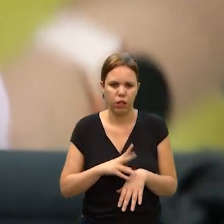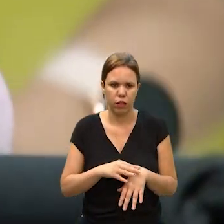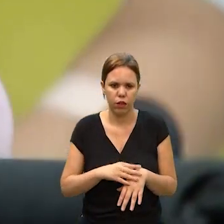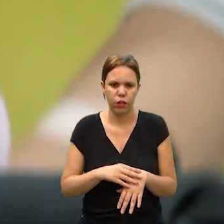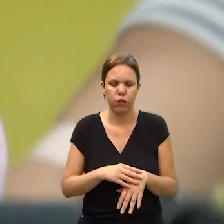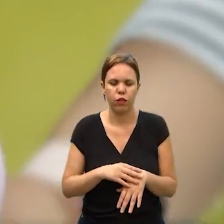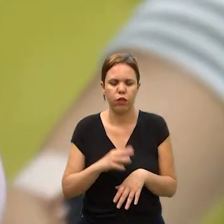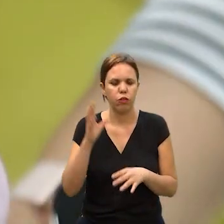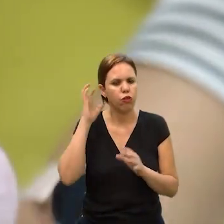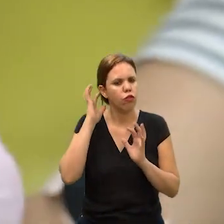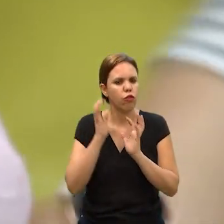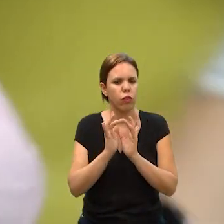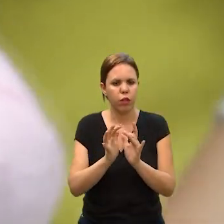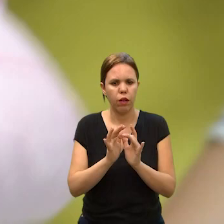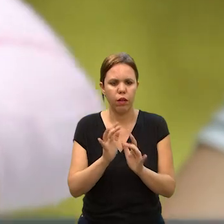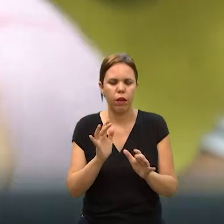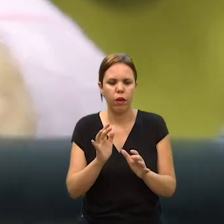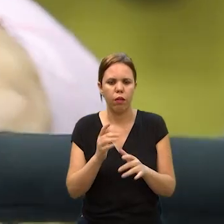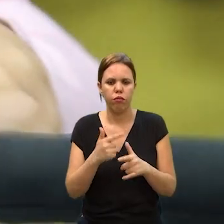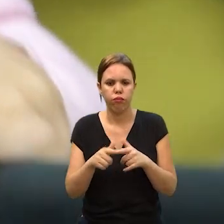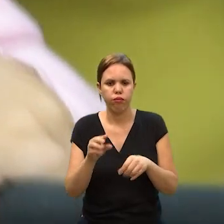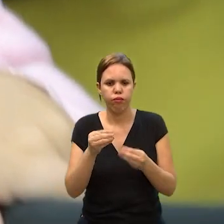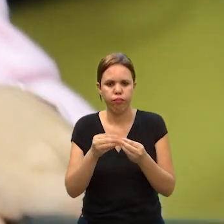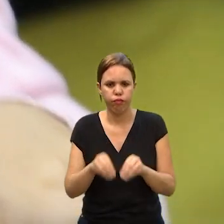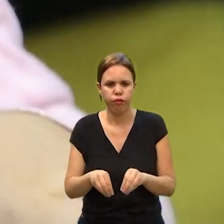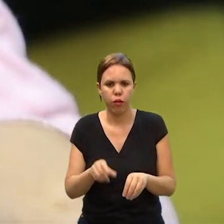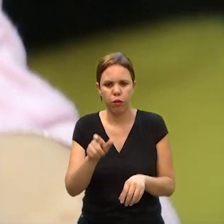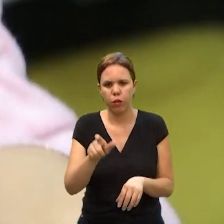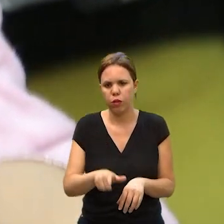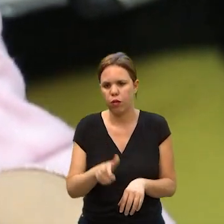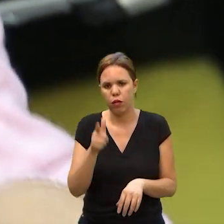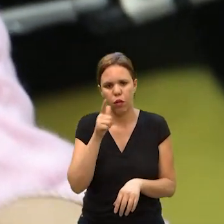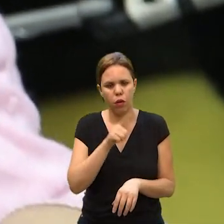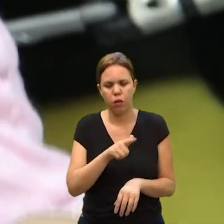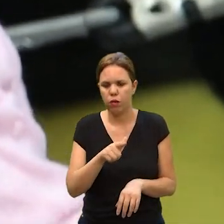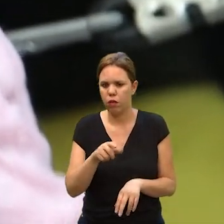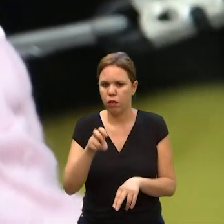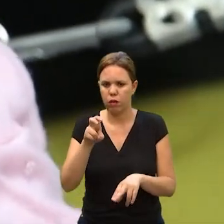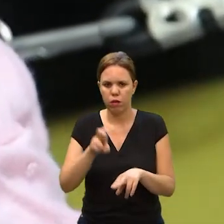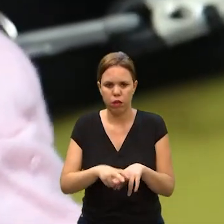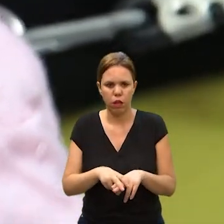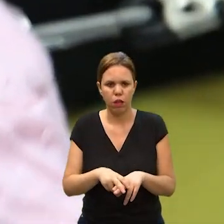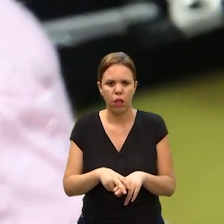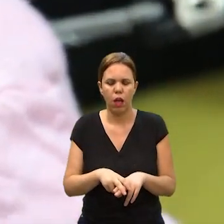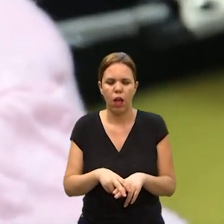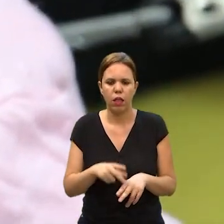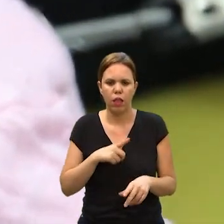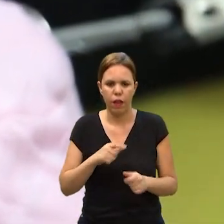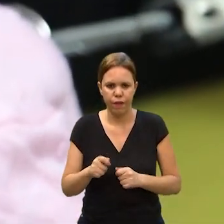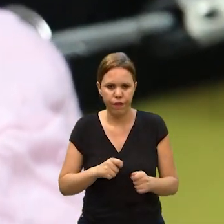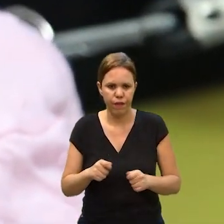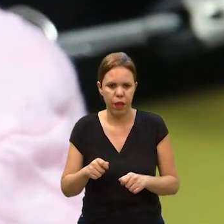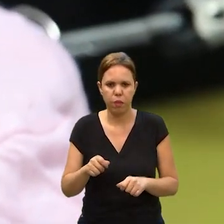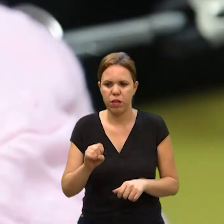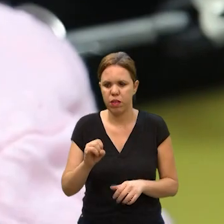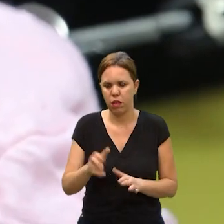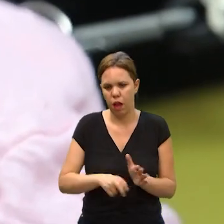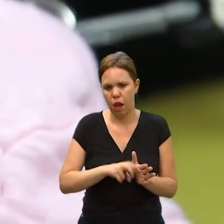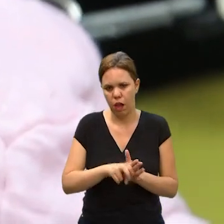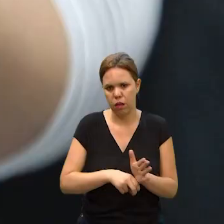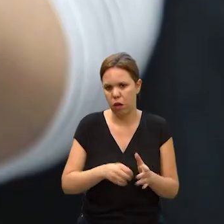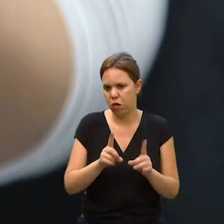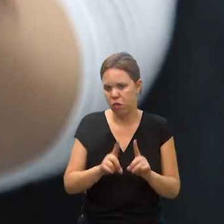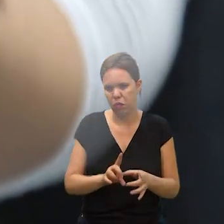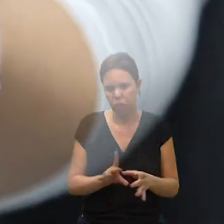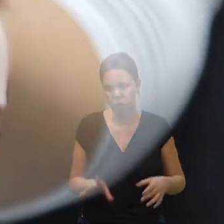do sistema nervoso, esse paciente até não adquirir postura, ser dependente de cadeirante ou etc.